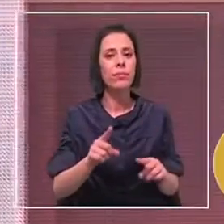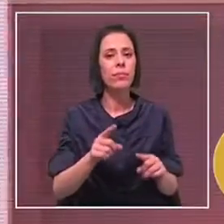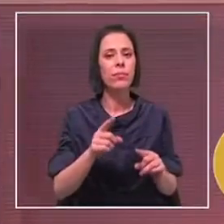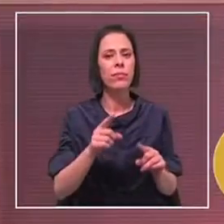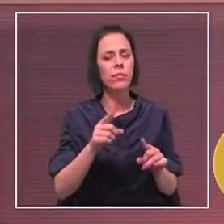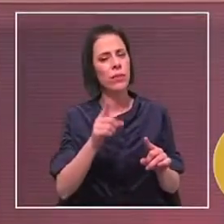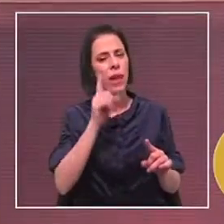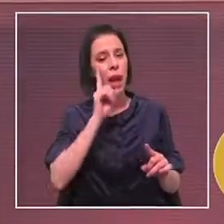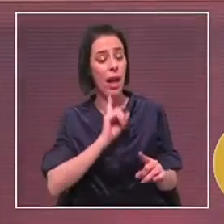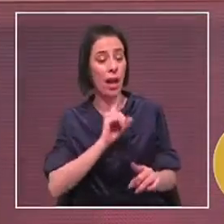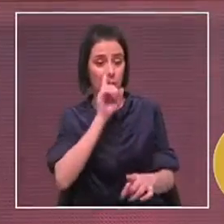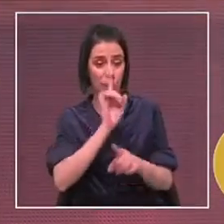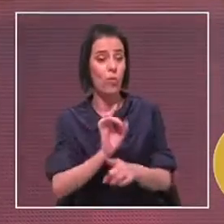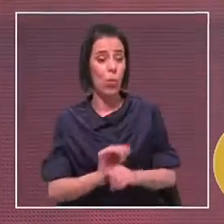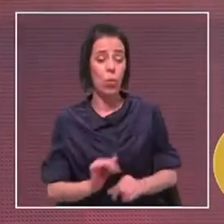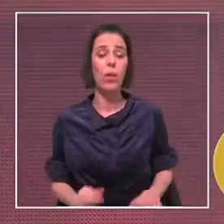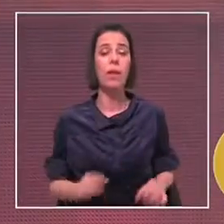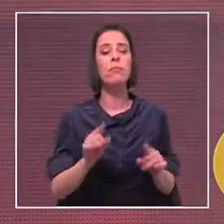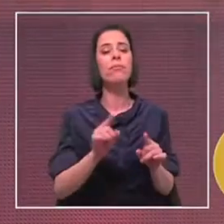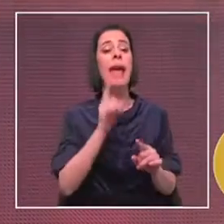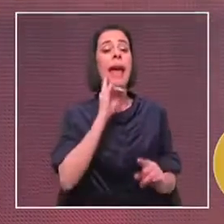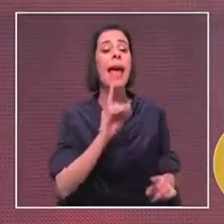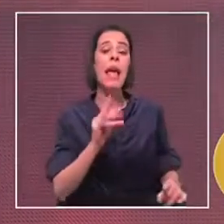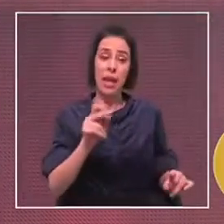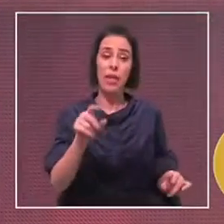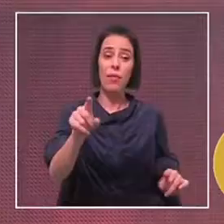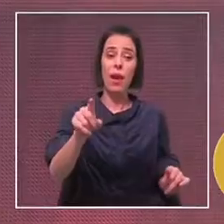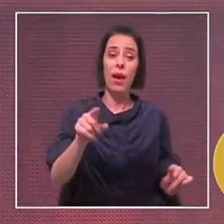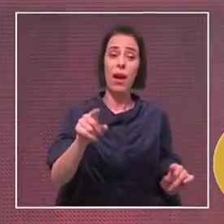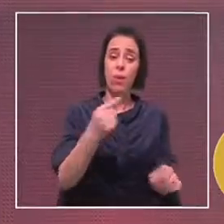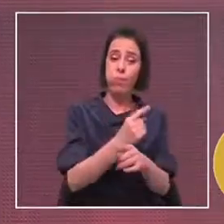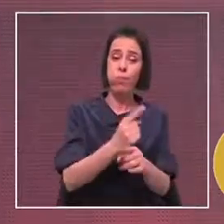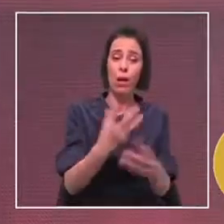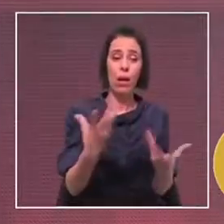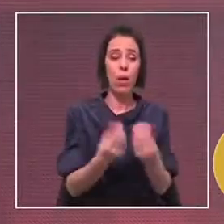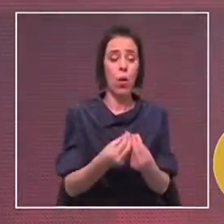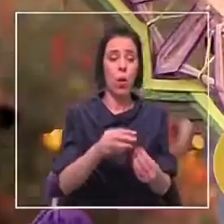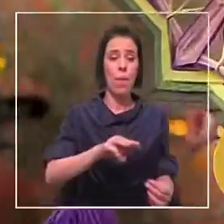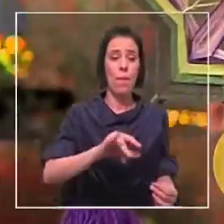grande mulher, que está ali, a Iva. A Iva também está com o Miguel.